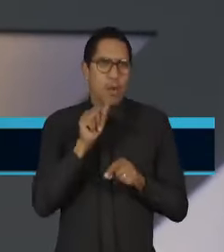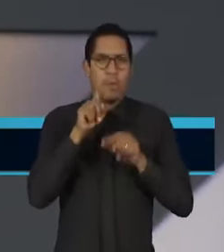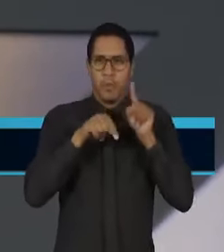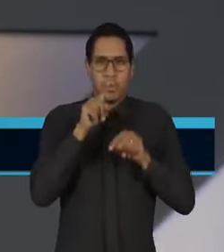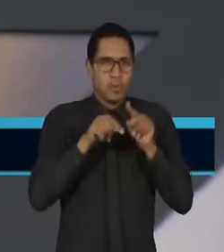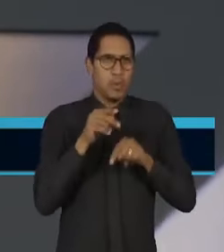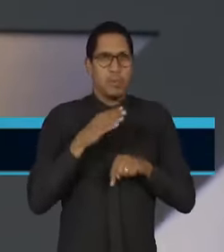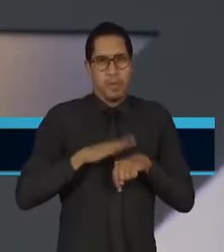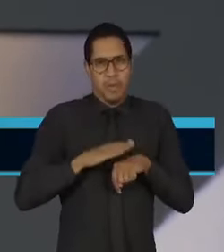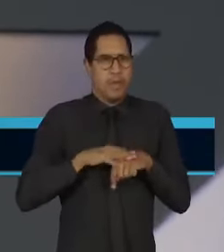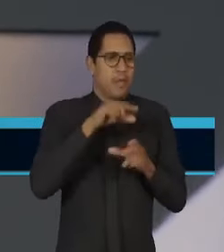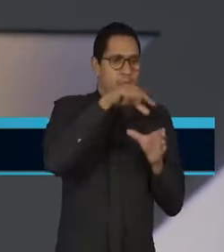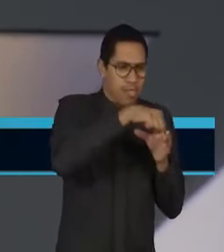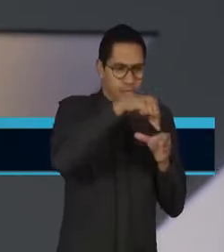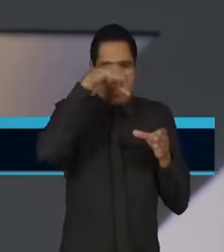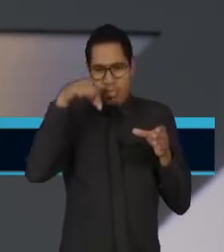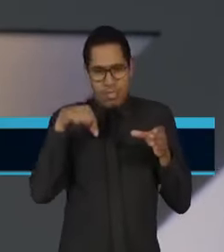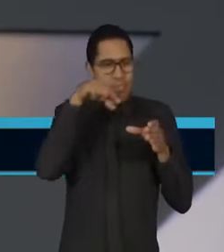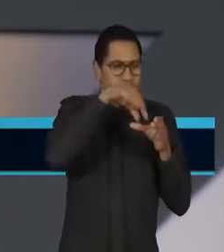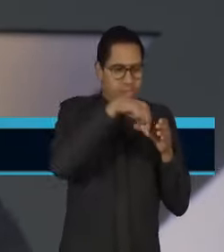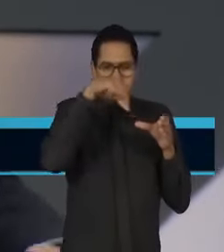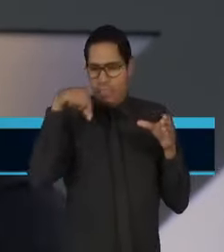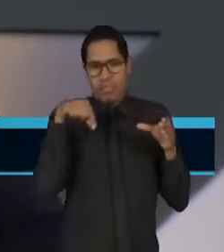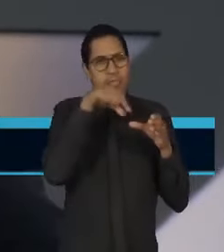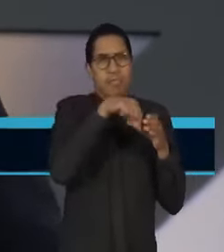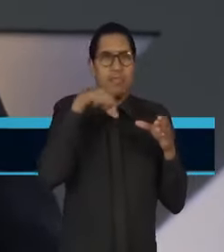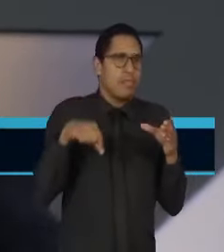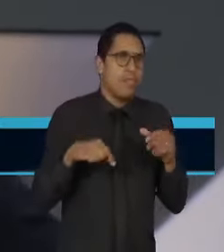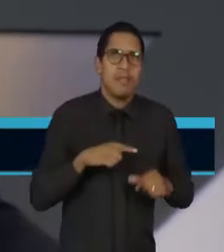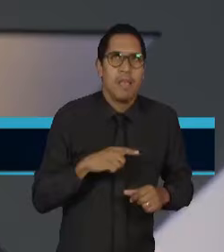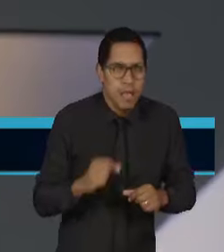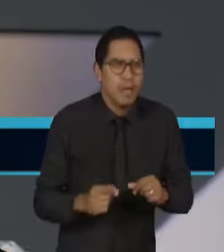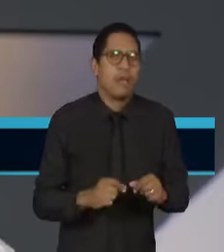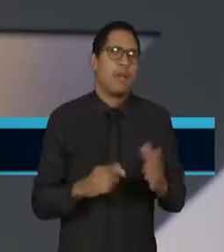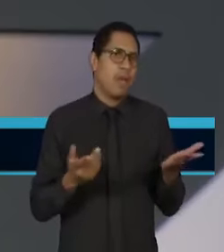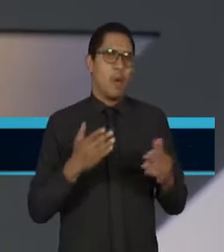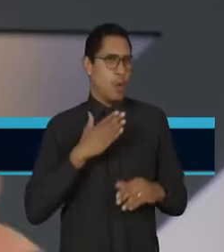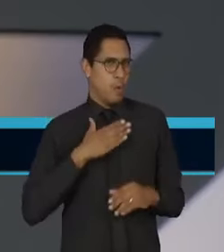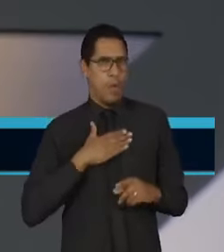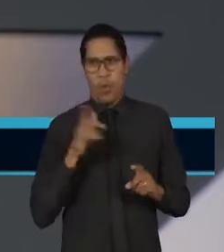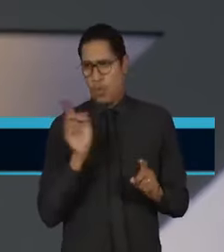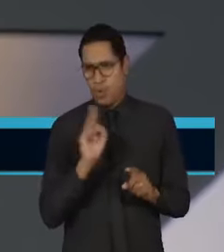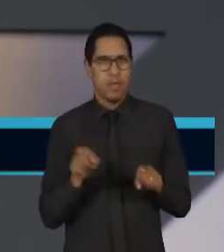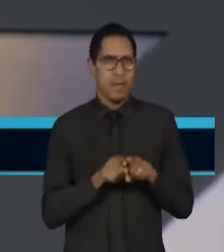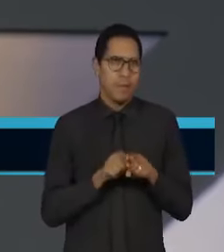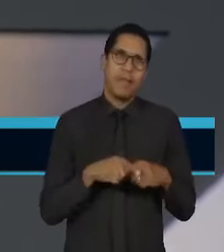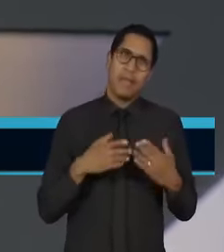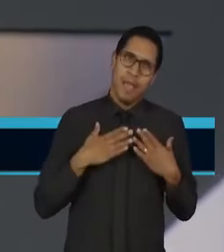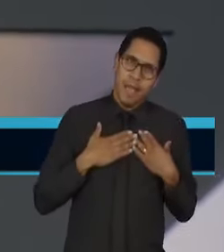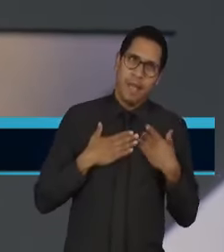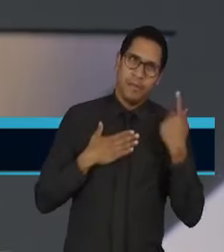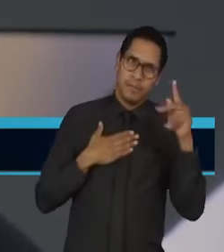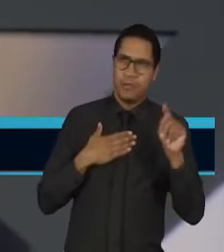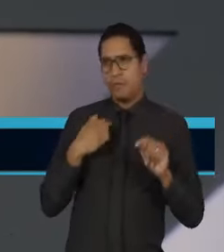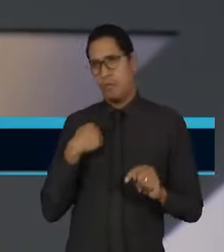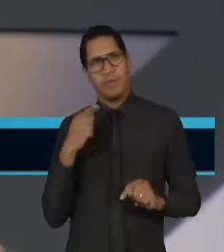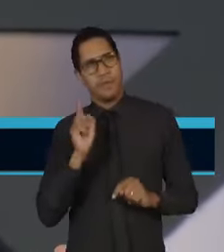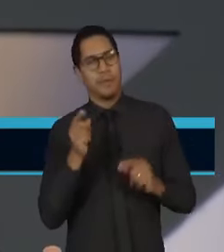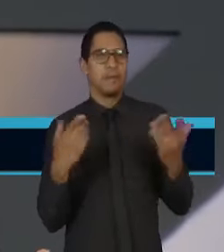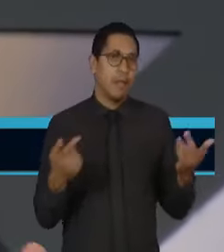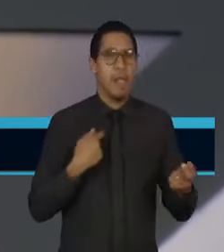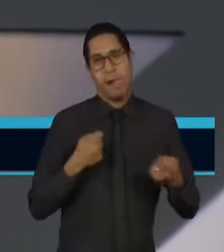produto dessa cesta tributária. Então, quer dizer, não tributa o meu, né? Farinha pouco, meu pirão primeiro. Então, essa é uma luta que a